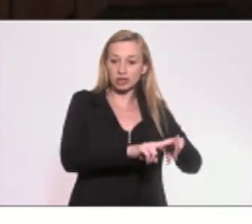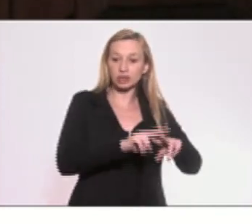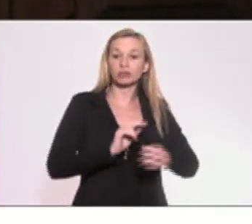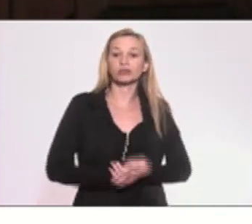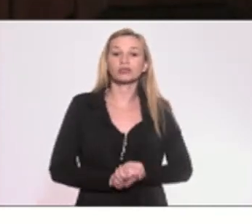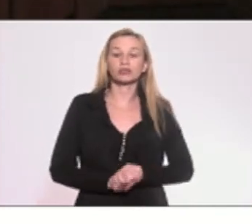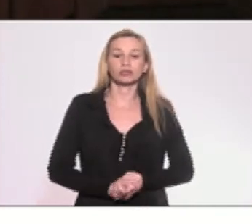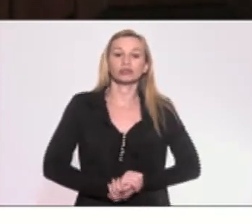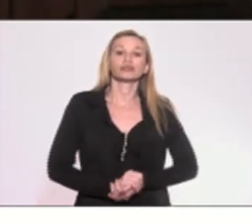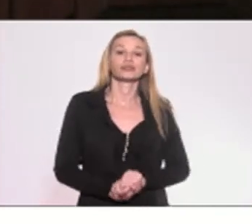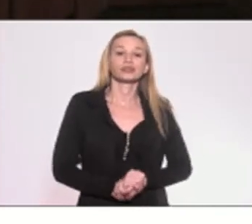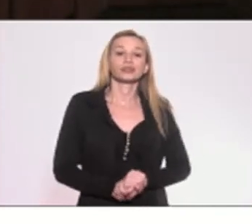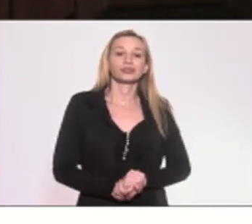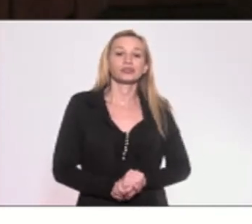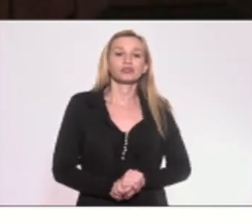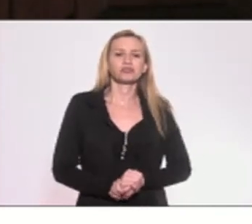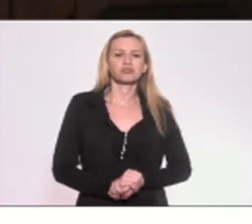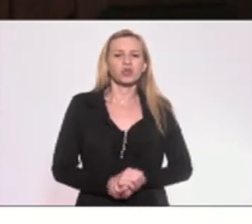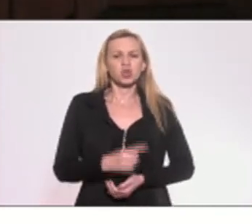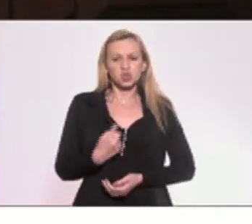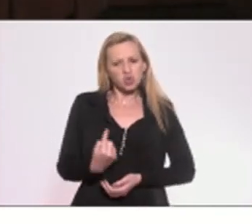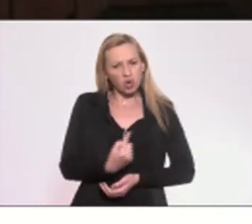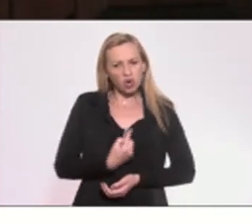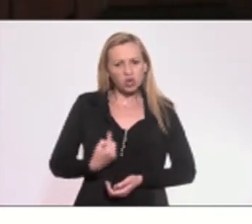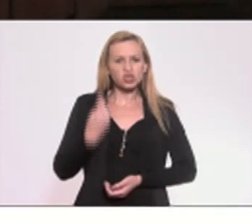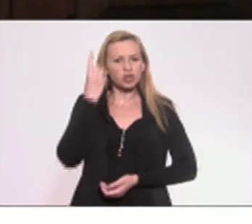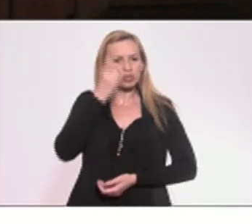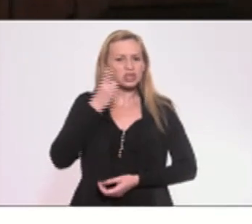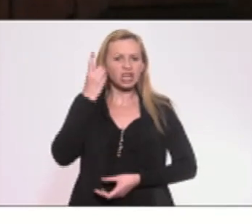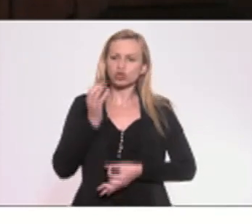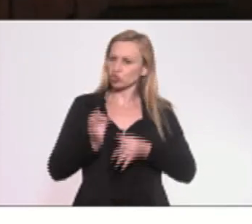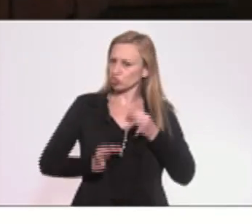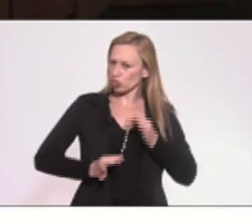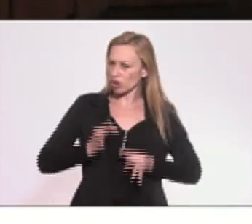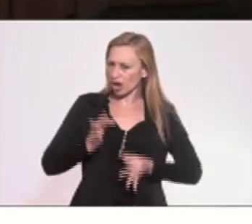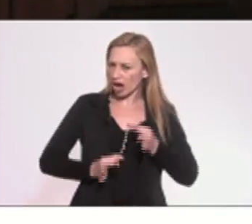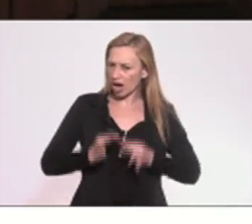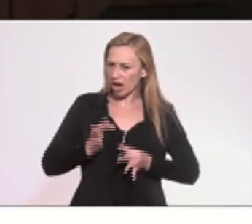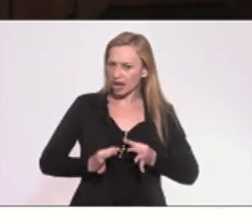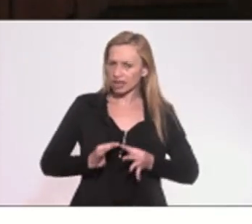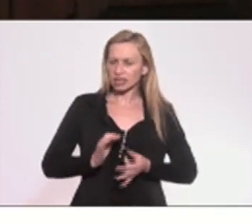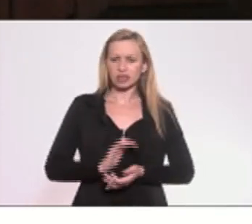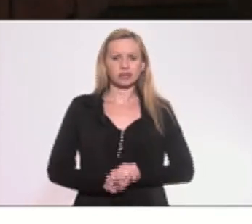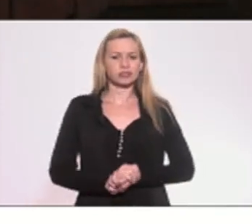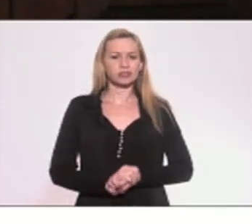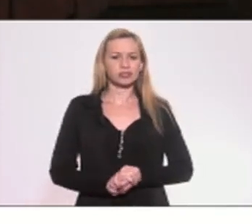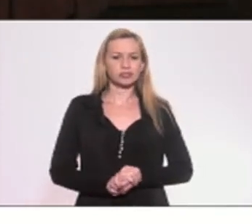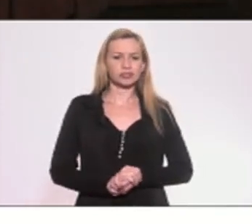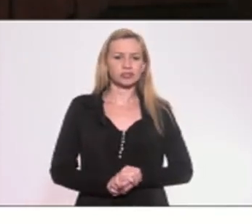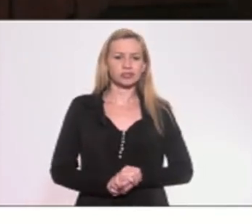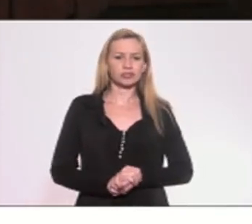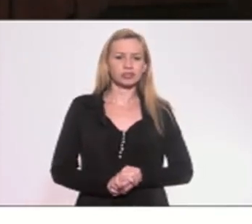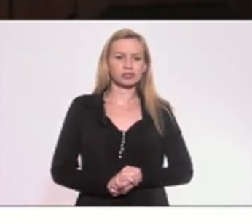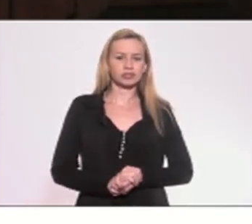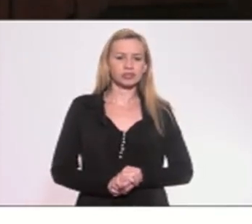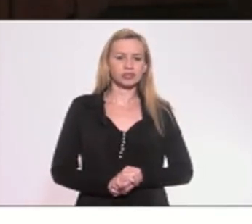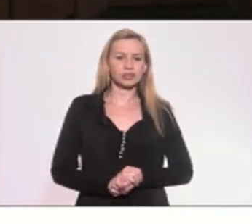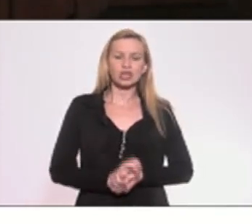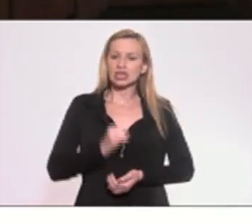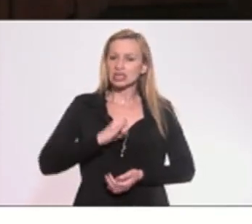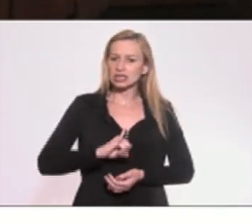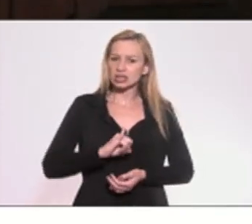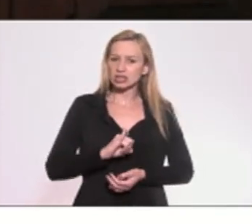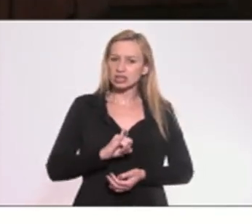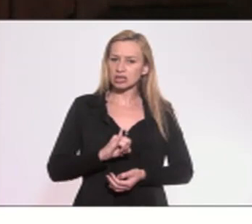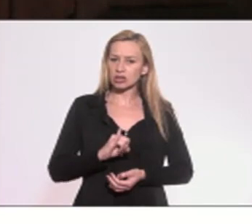saindo do mérito, não cabe a nós, deputados, julgar se o processo